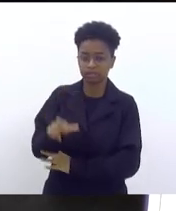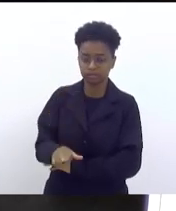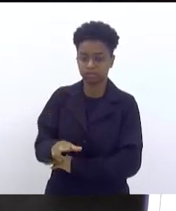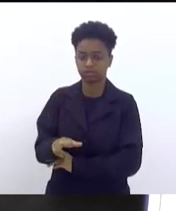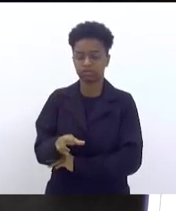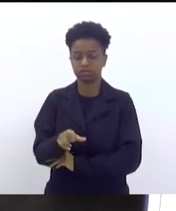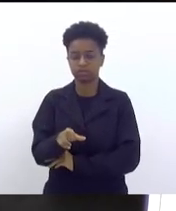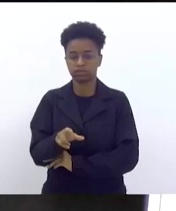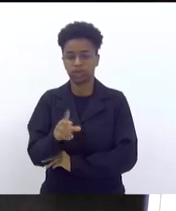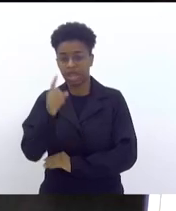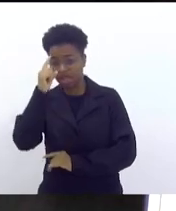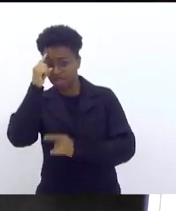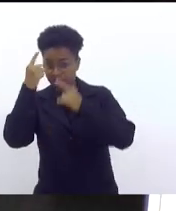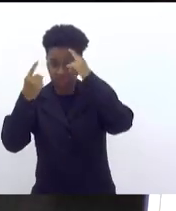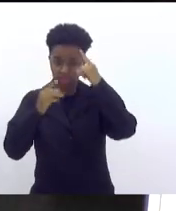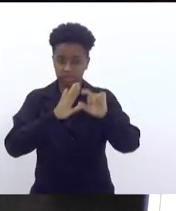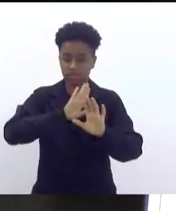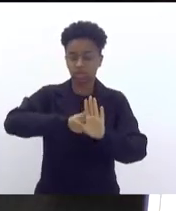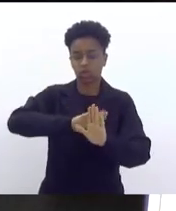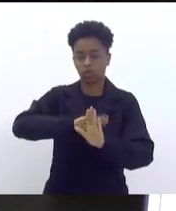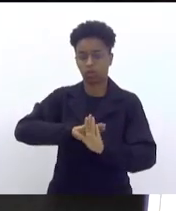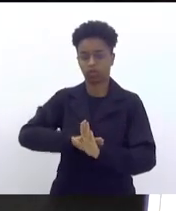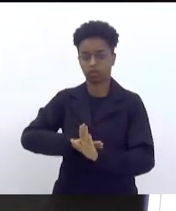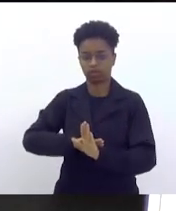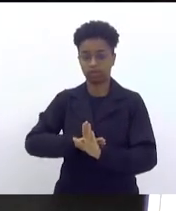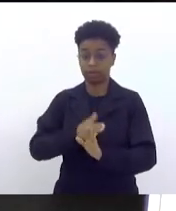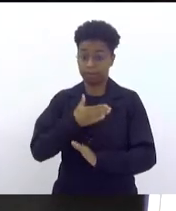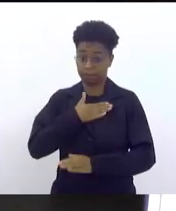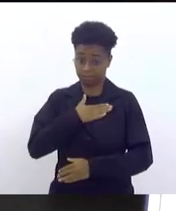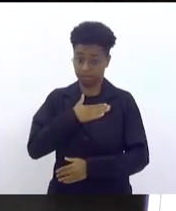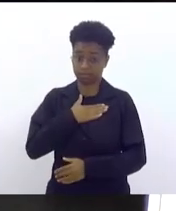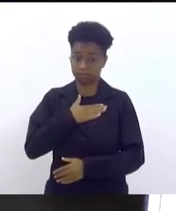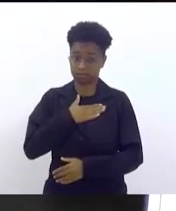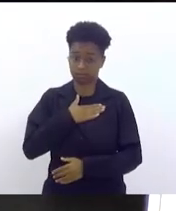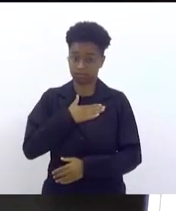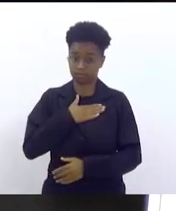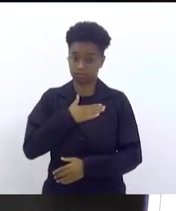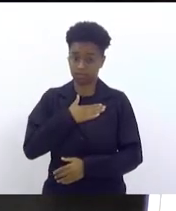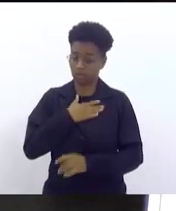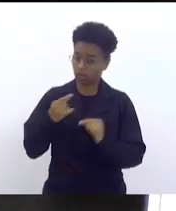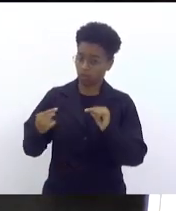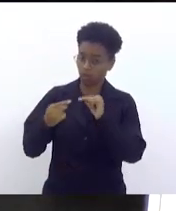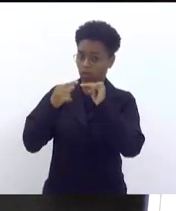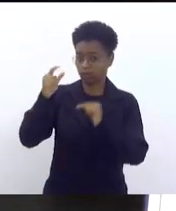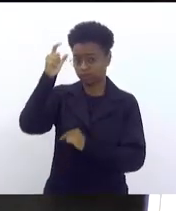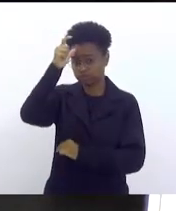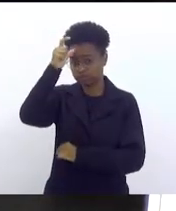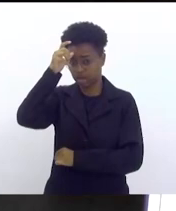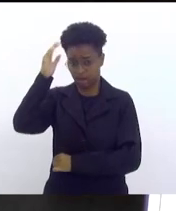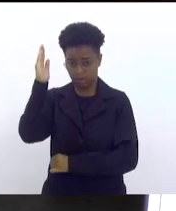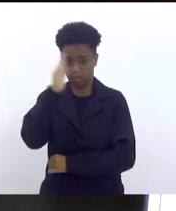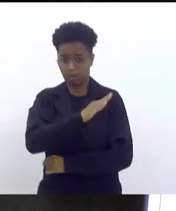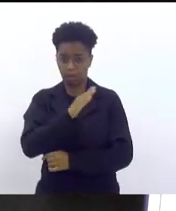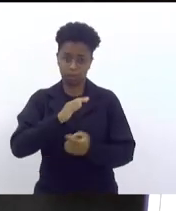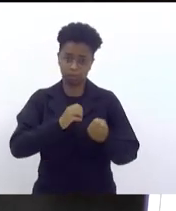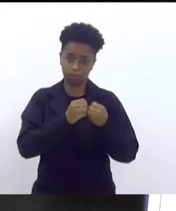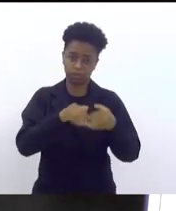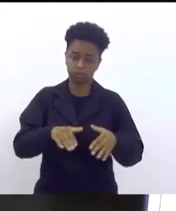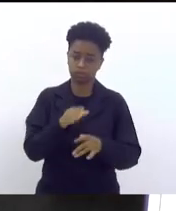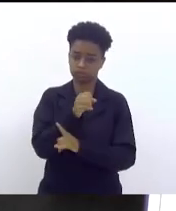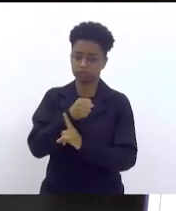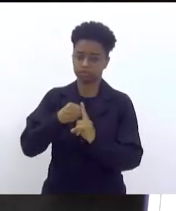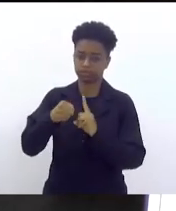as suas ideologias que são para mim e eu digo demoníacas e maléficas esta sociedade